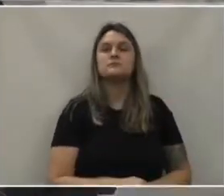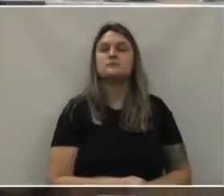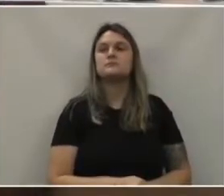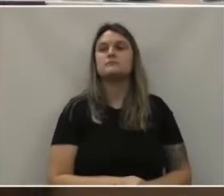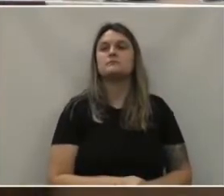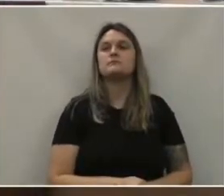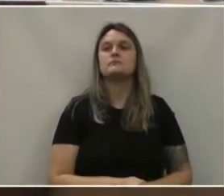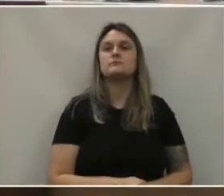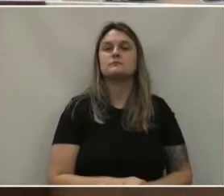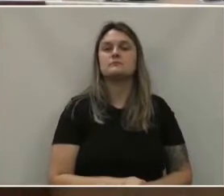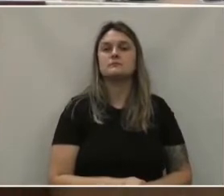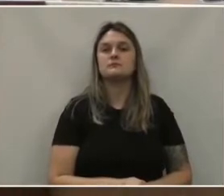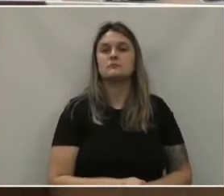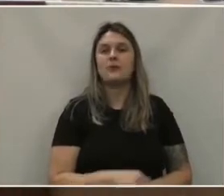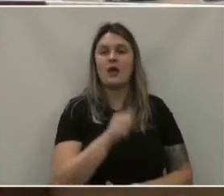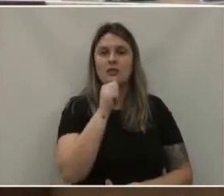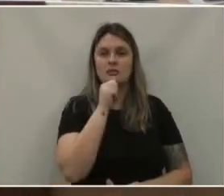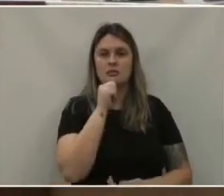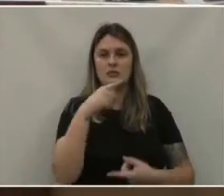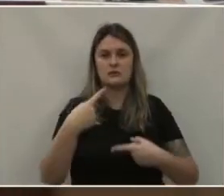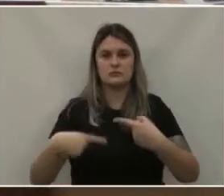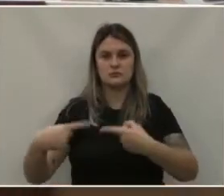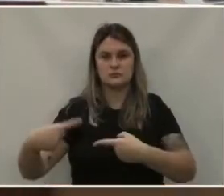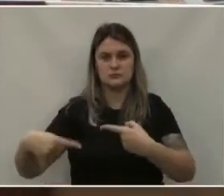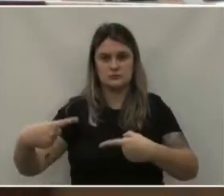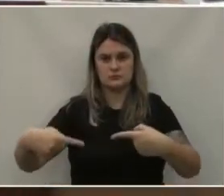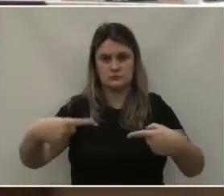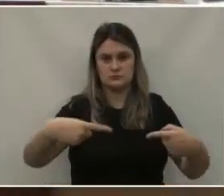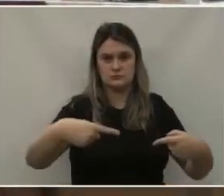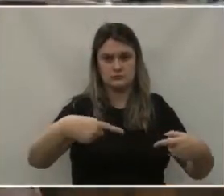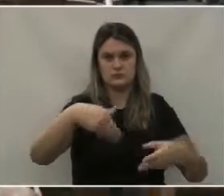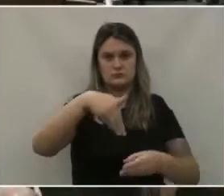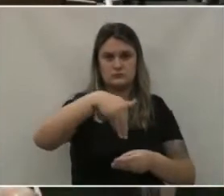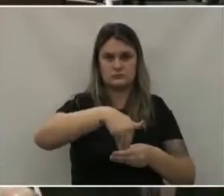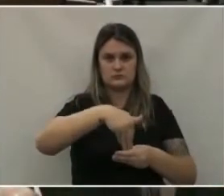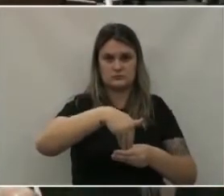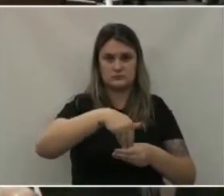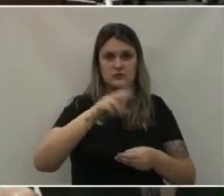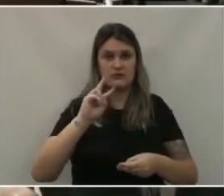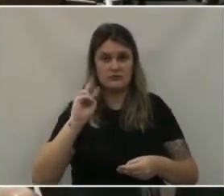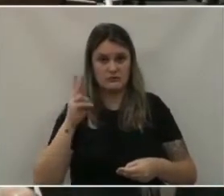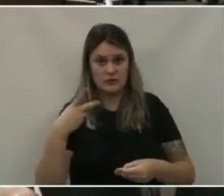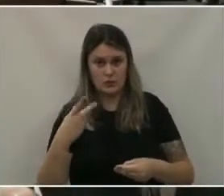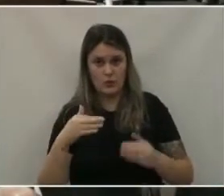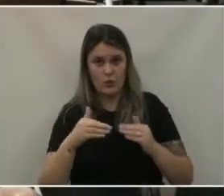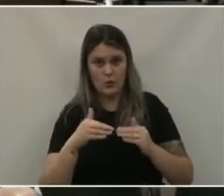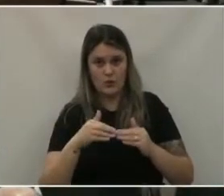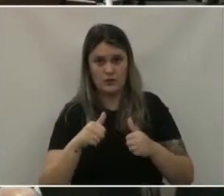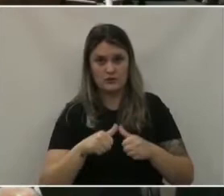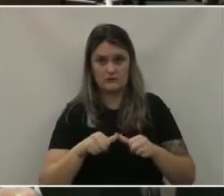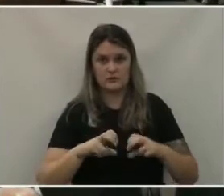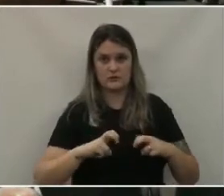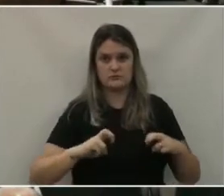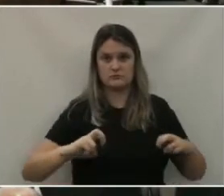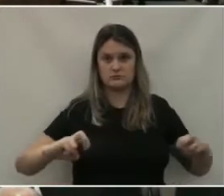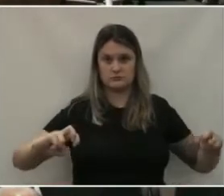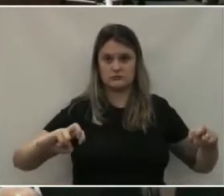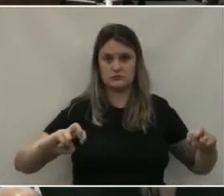parecer. Está em discussão, em votação. Senhores vereadores que aprovam, permaneçam como